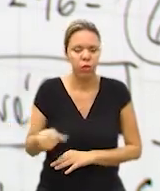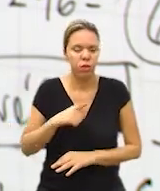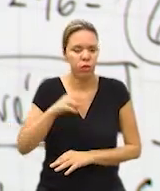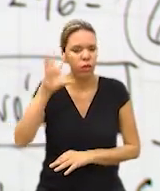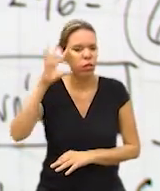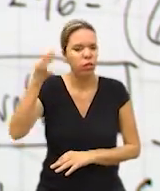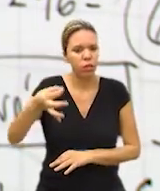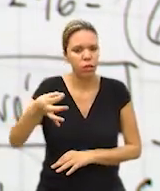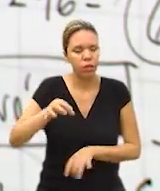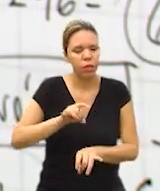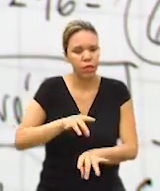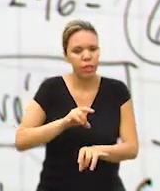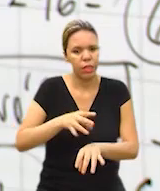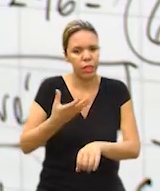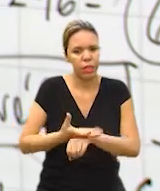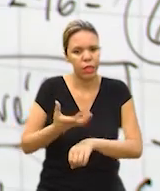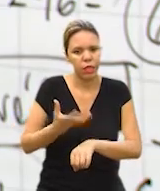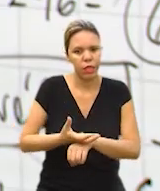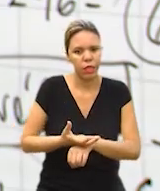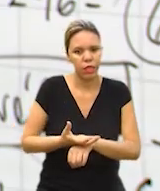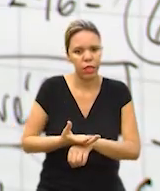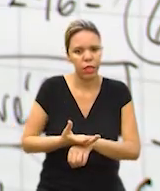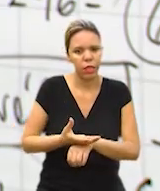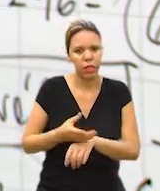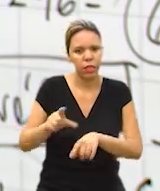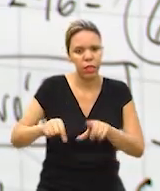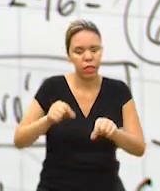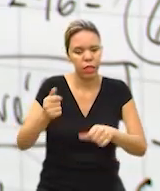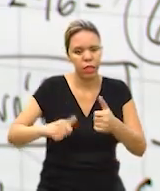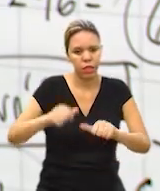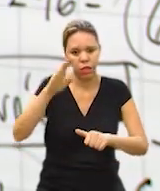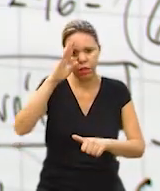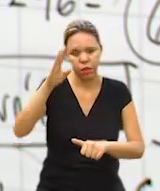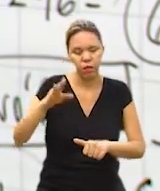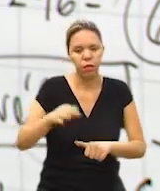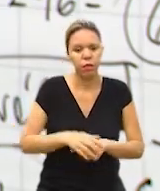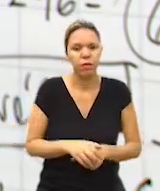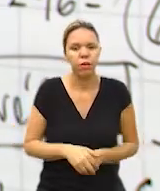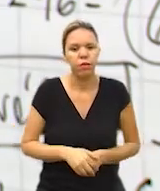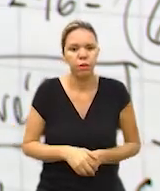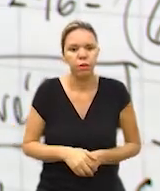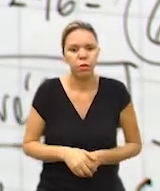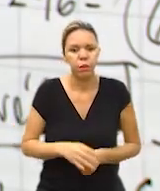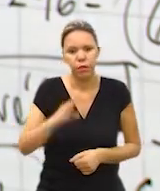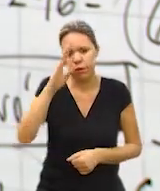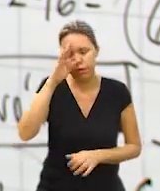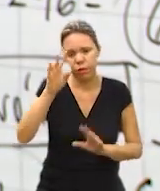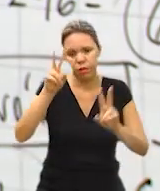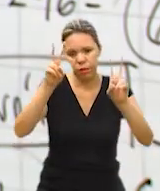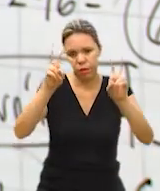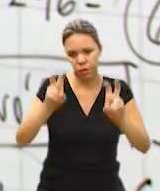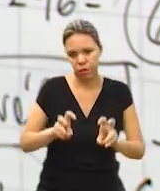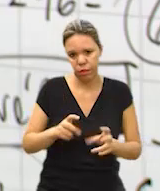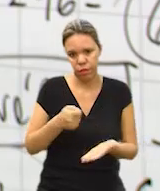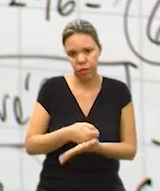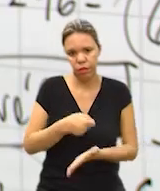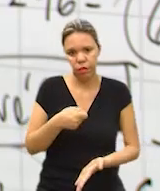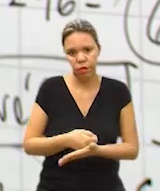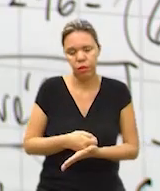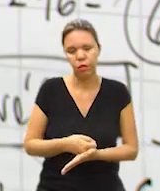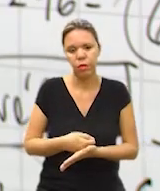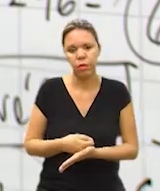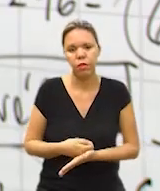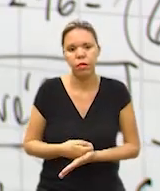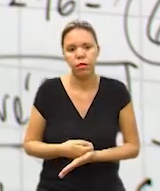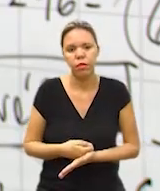um conhecimento técnico da matéria e a assimilar as principais questões, os principais temas, aquilo que é mais exigido pela